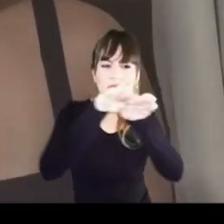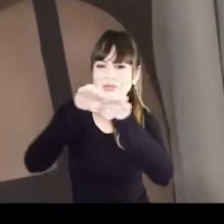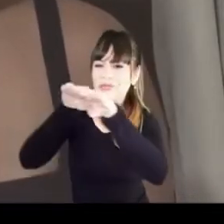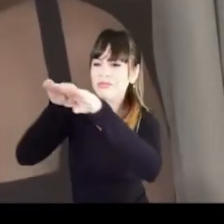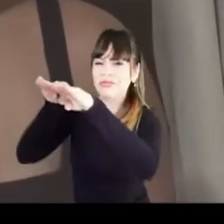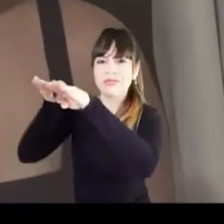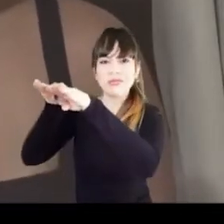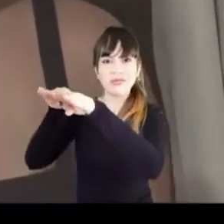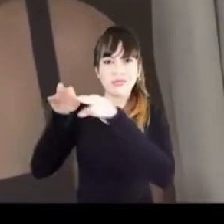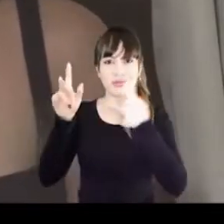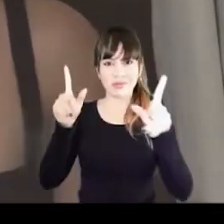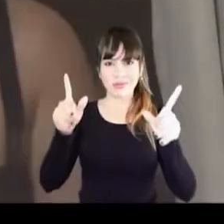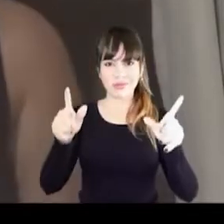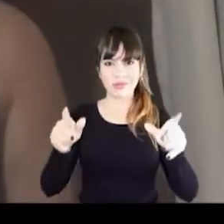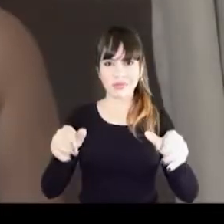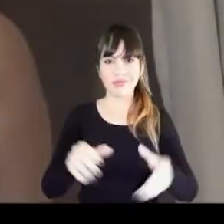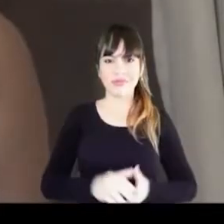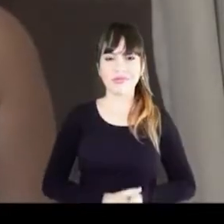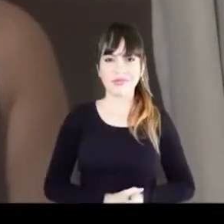o Atlântico.